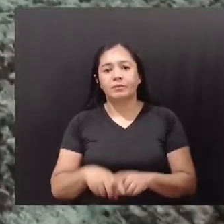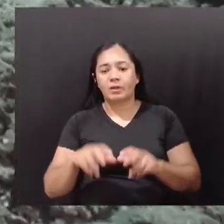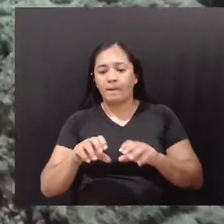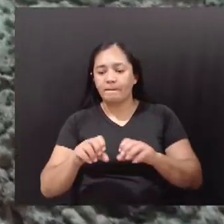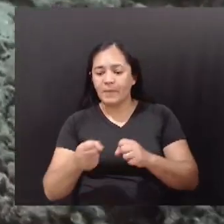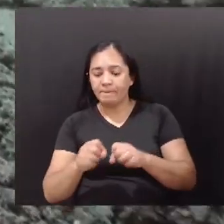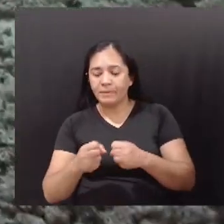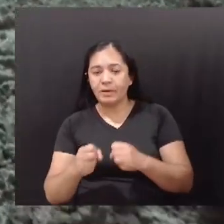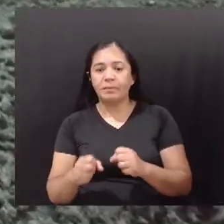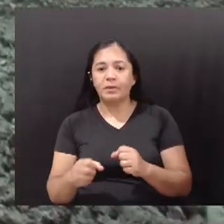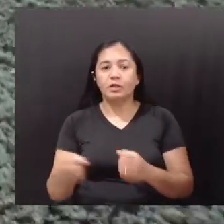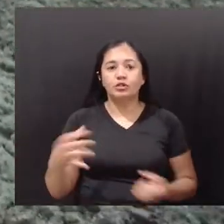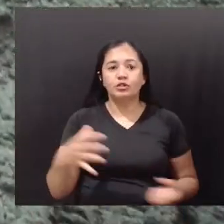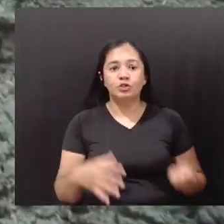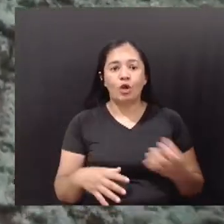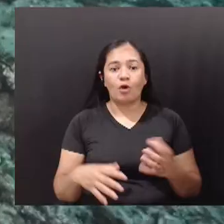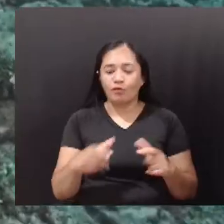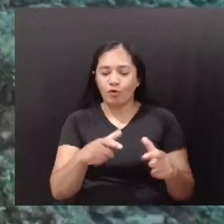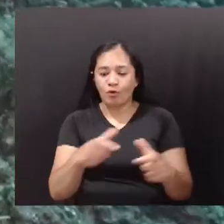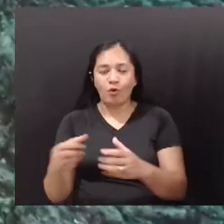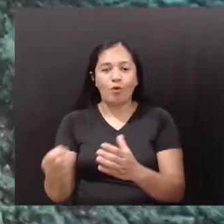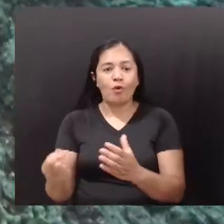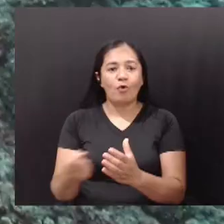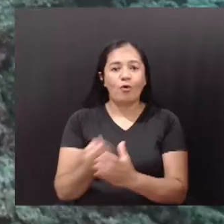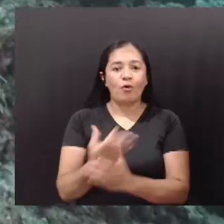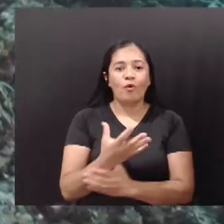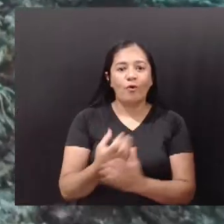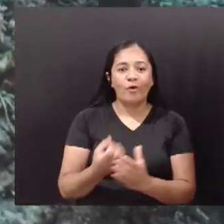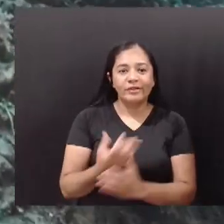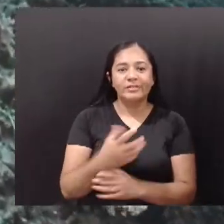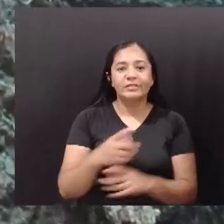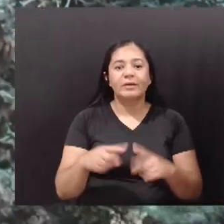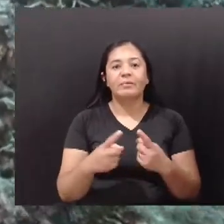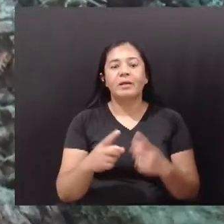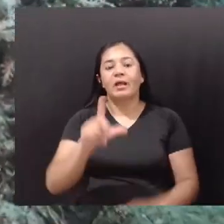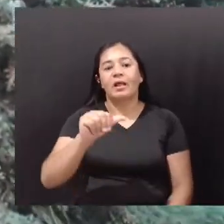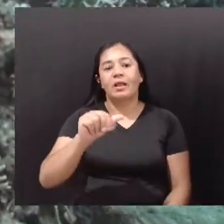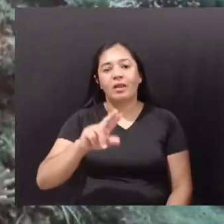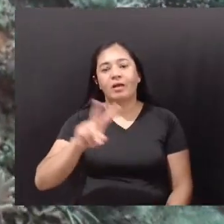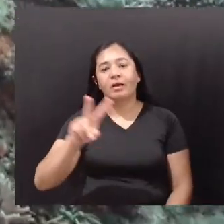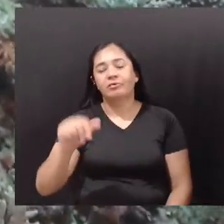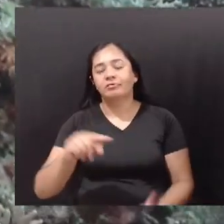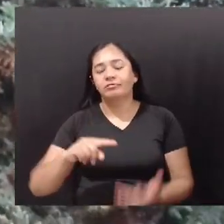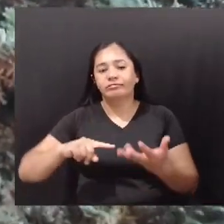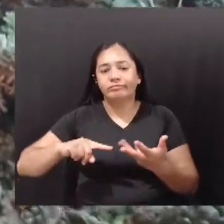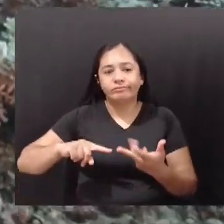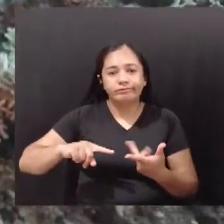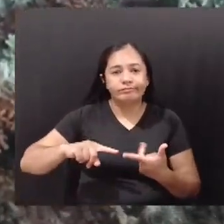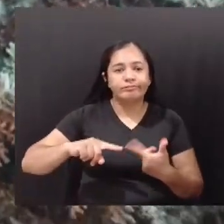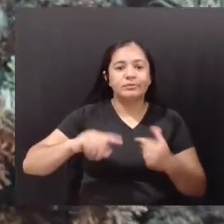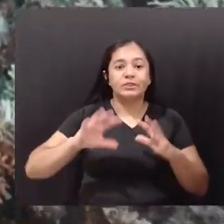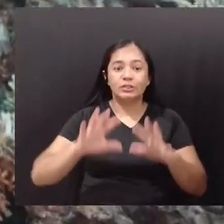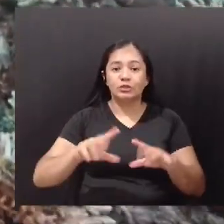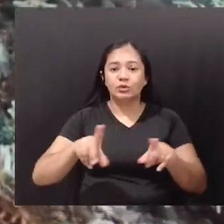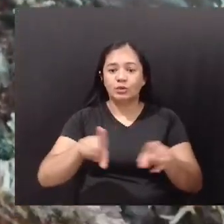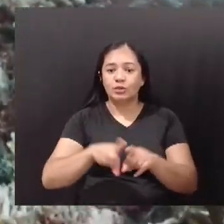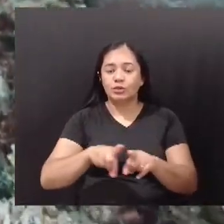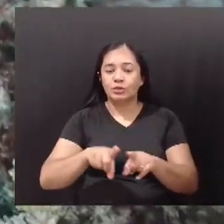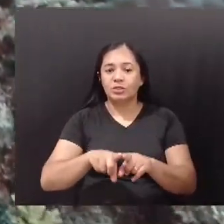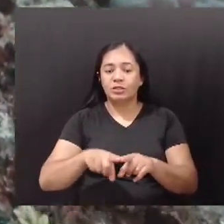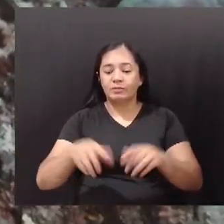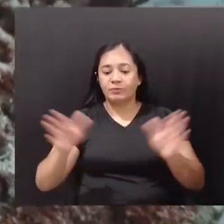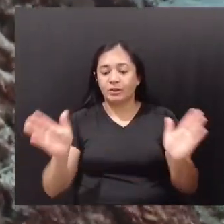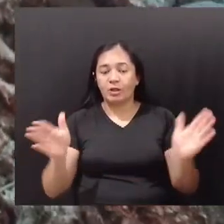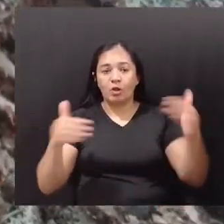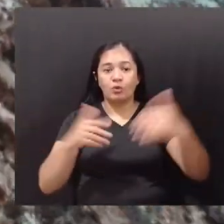novas colônias, mas também pegar larvas, fazer cria. Isso também, os aquários hoje em dia têm um